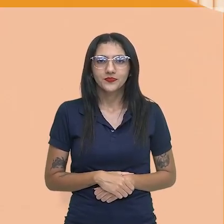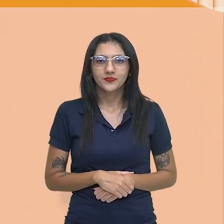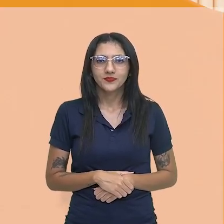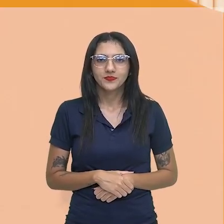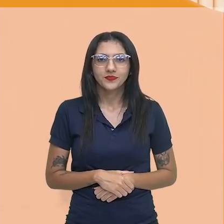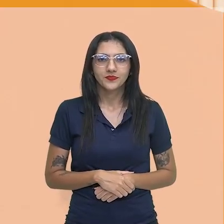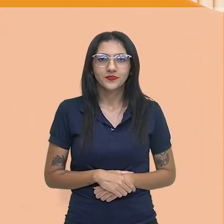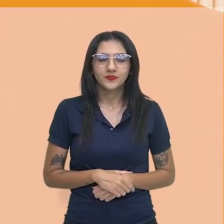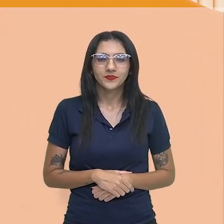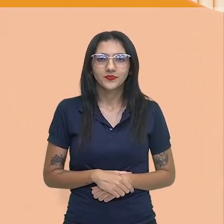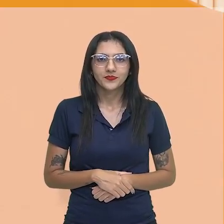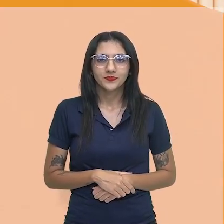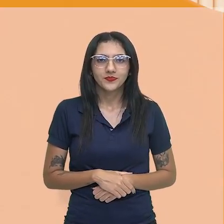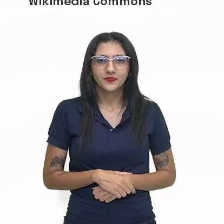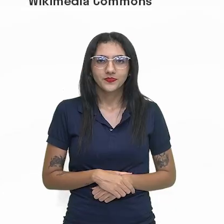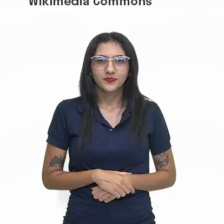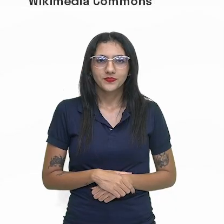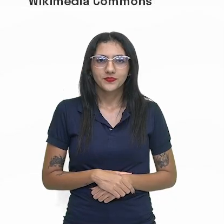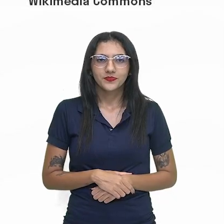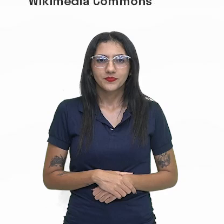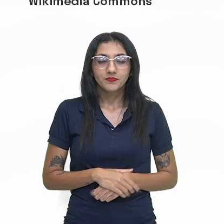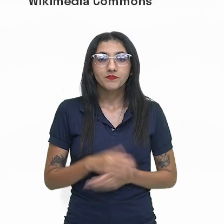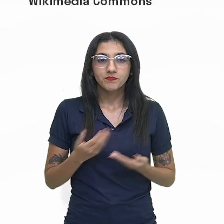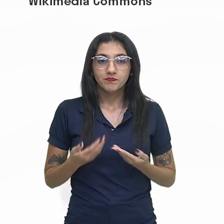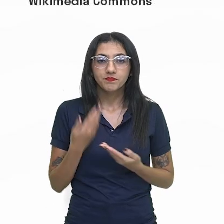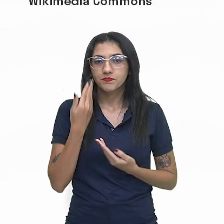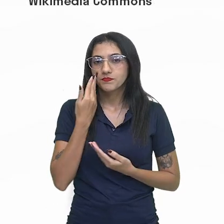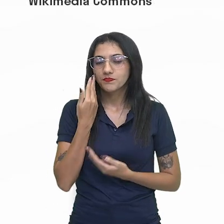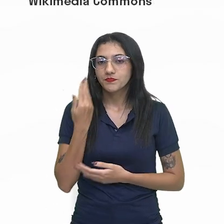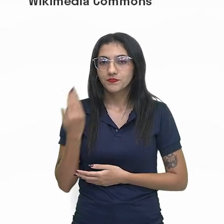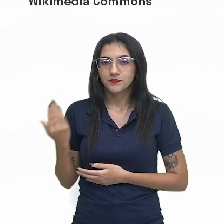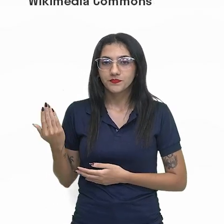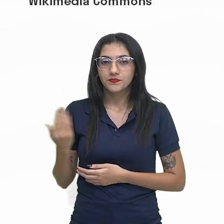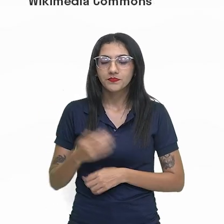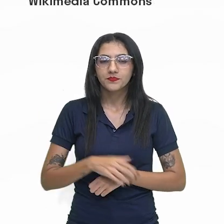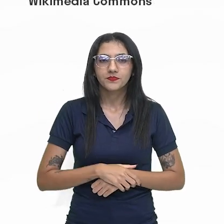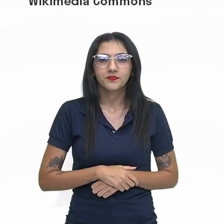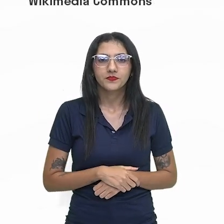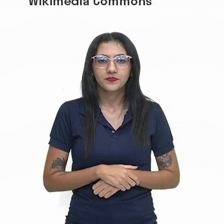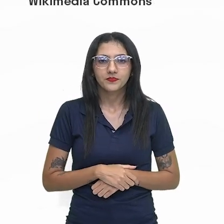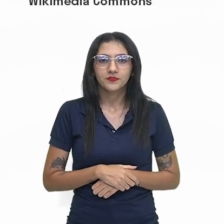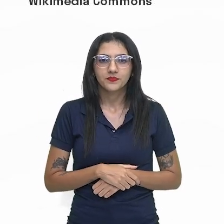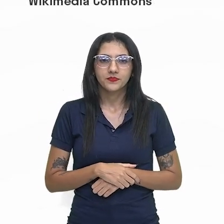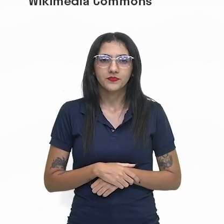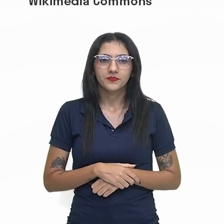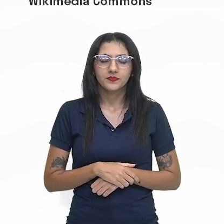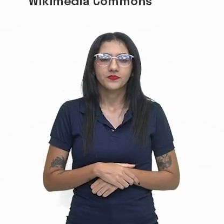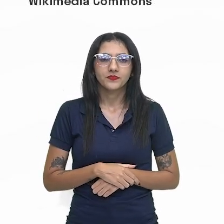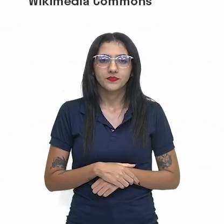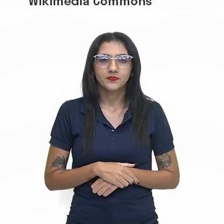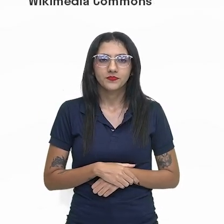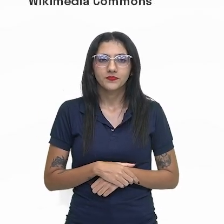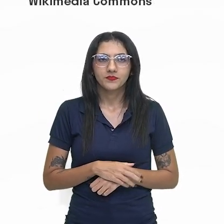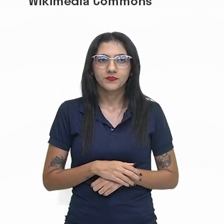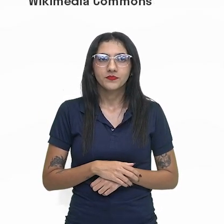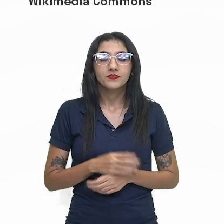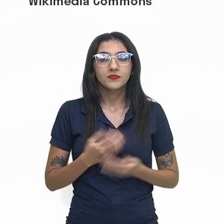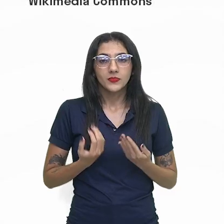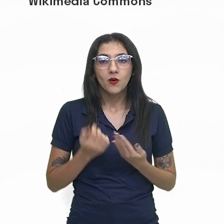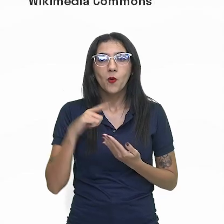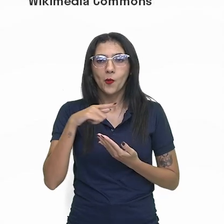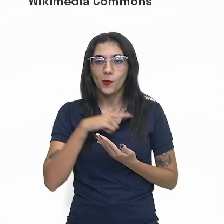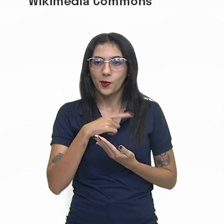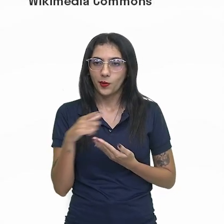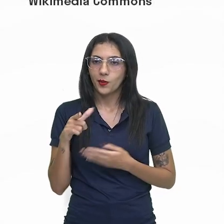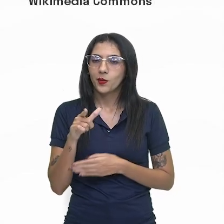isso? Muito bem, vamos lá. E tem como precursor, né, que nós já falamos dentro